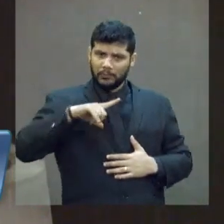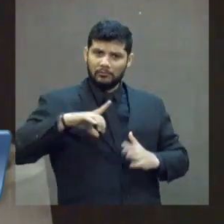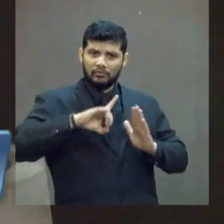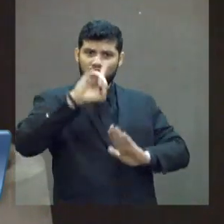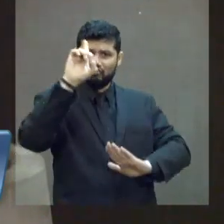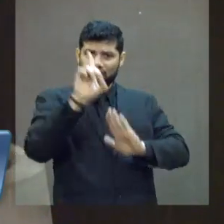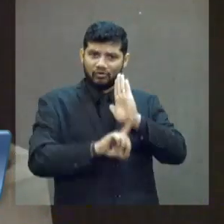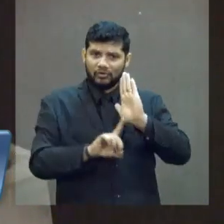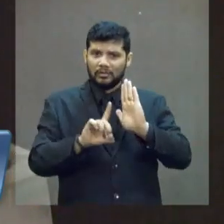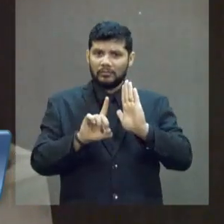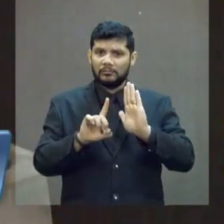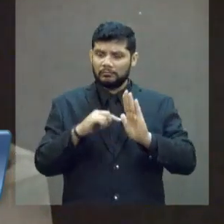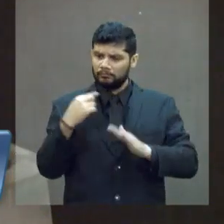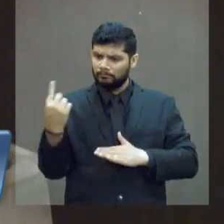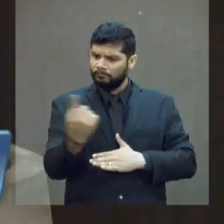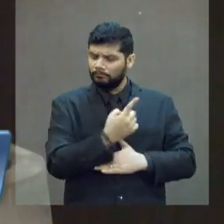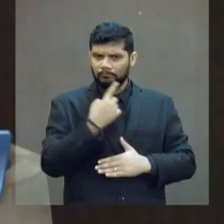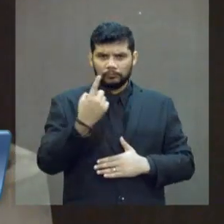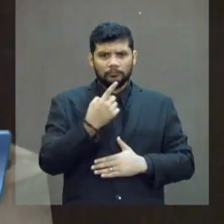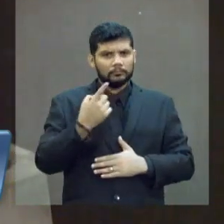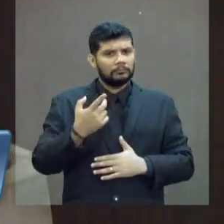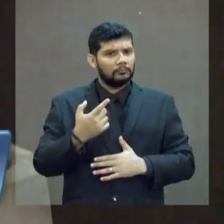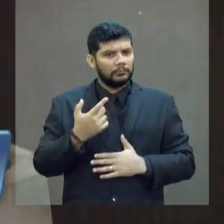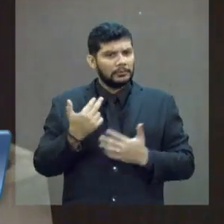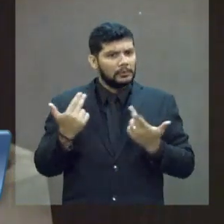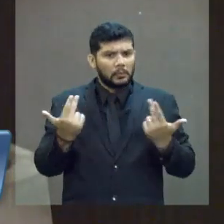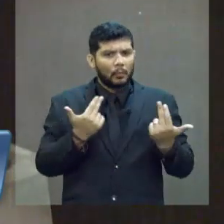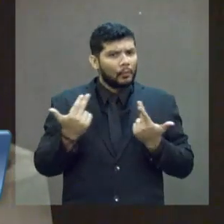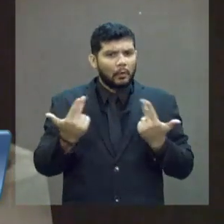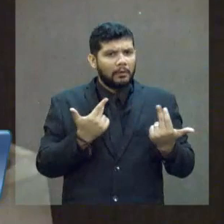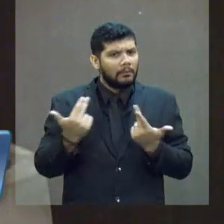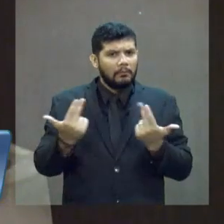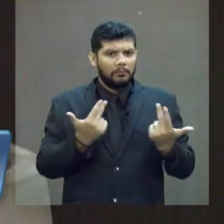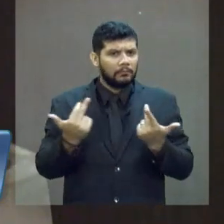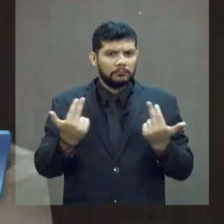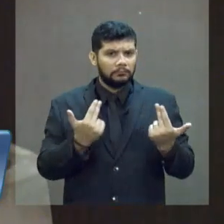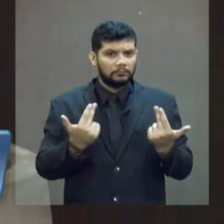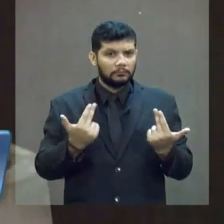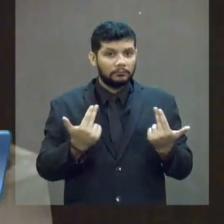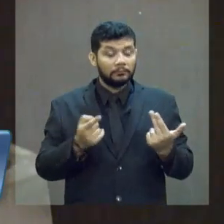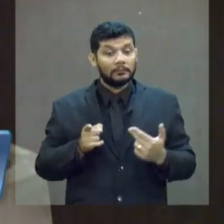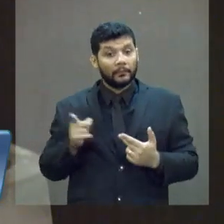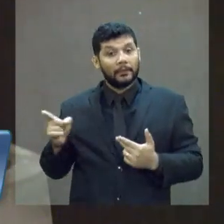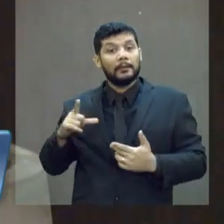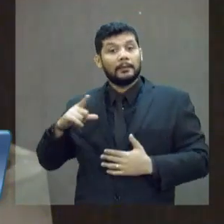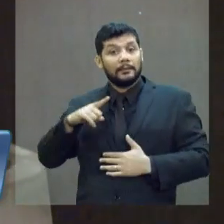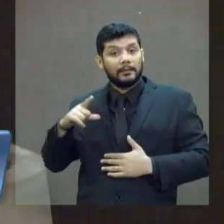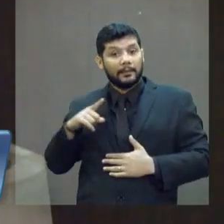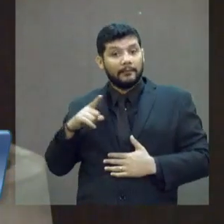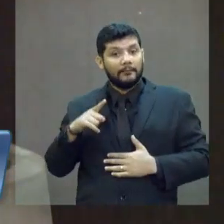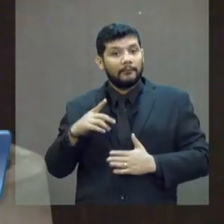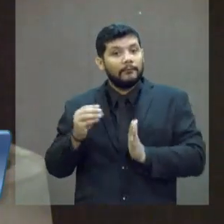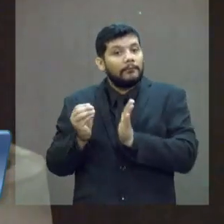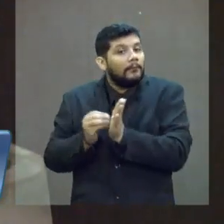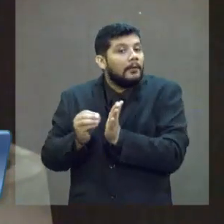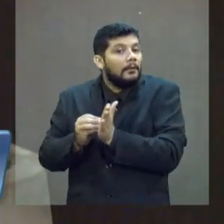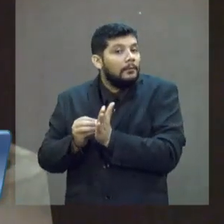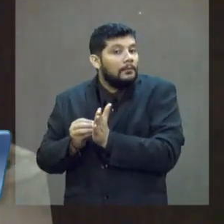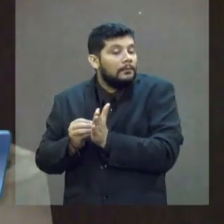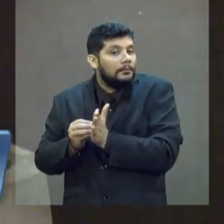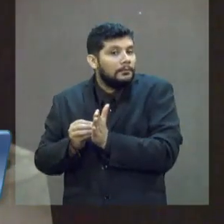direitos humanos, o núcleo fundamental da dignidade, e ela tem uma deficiência que pode ter